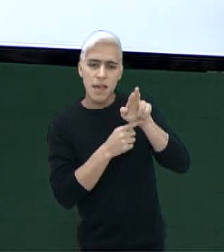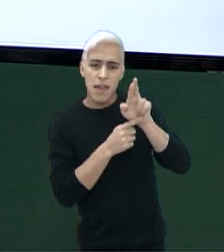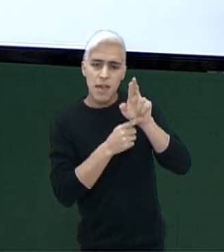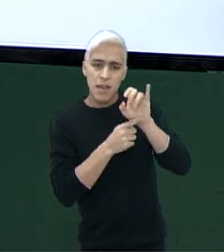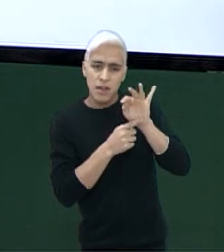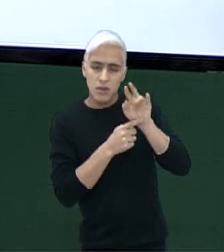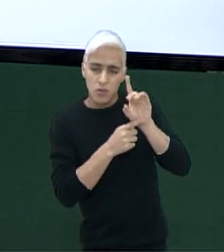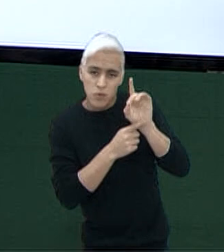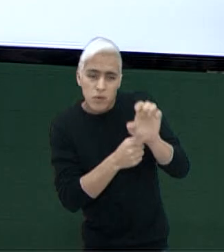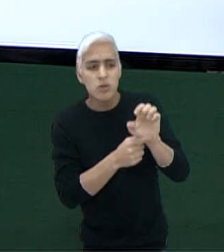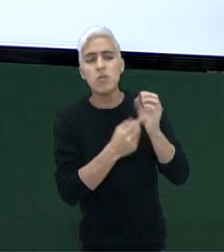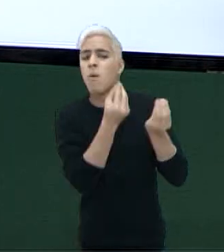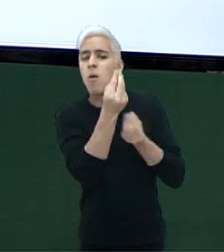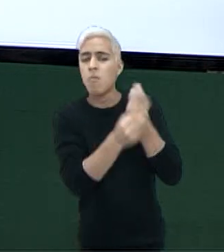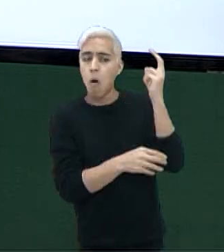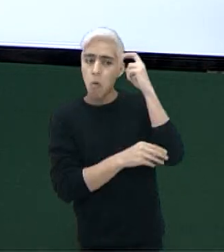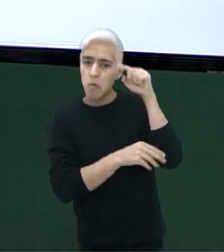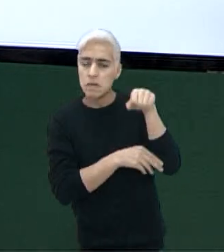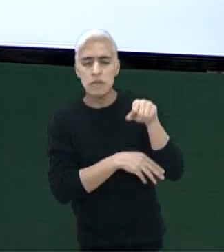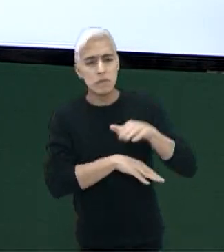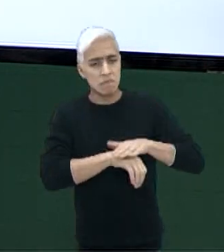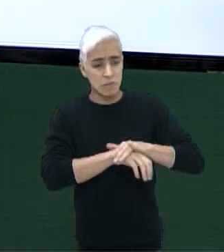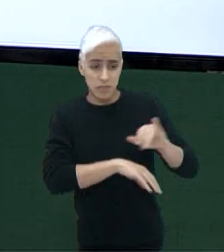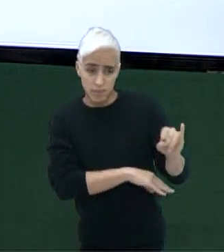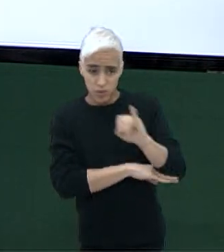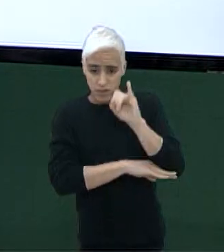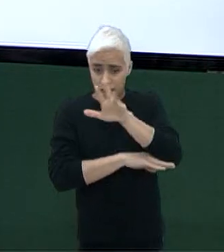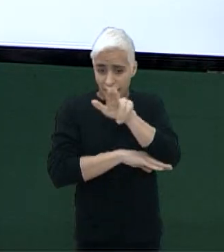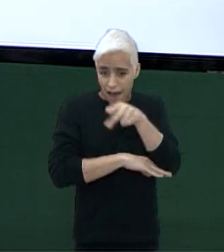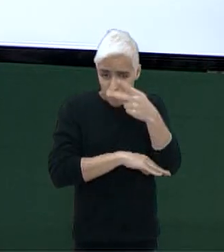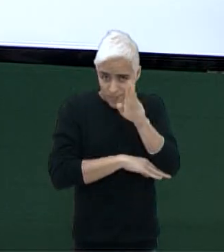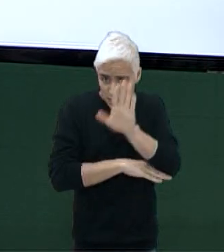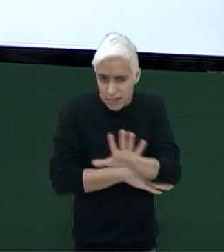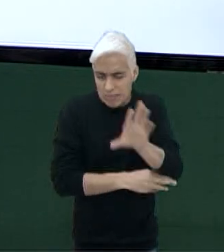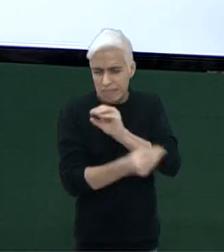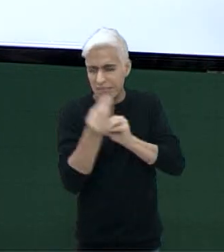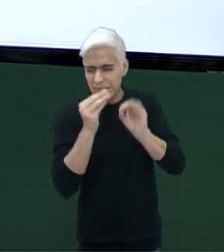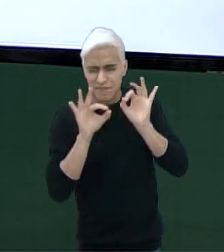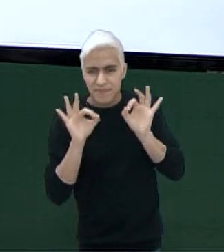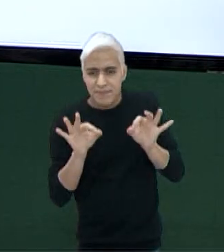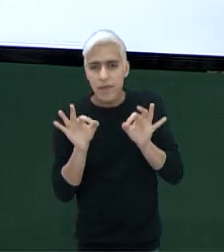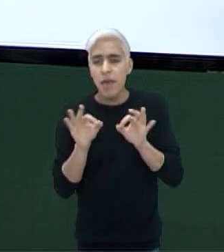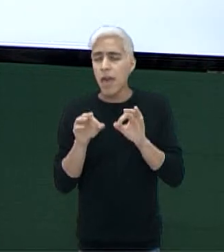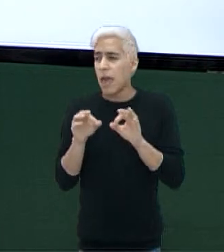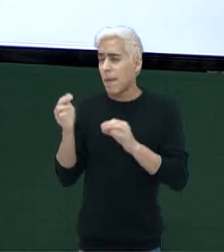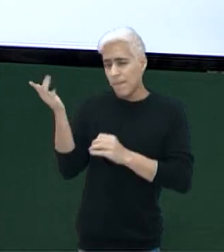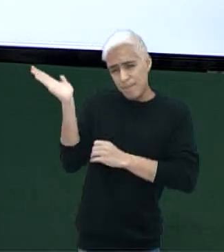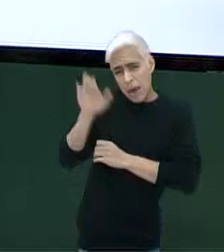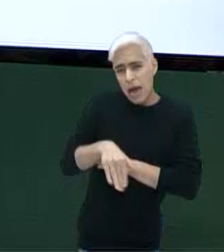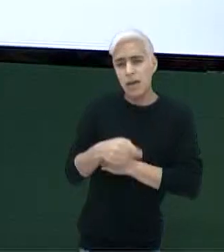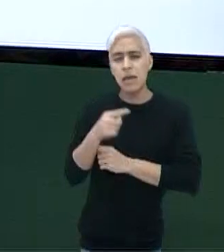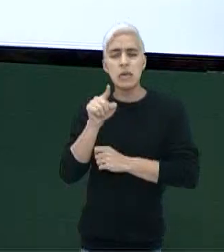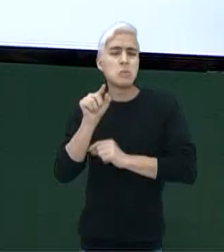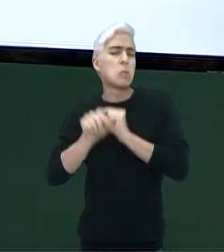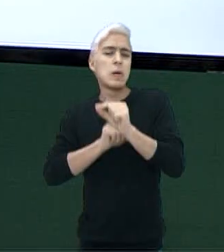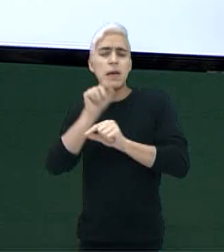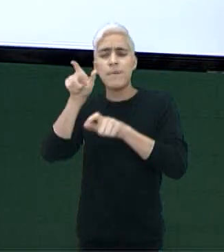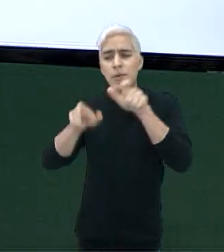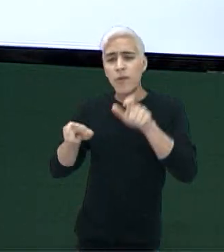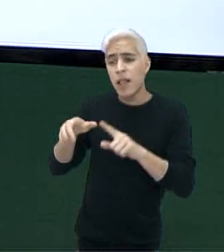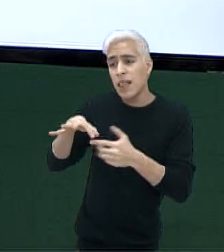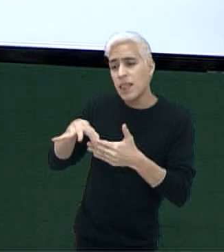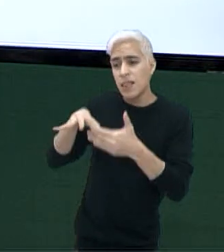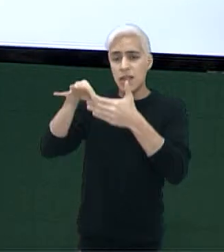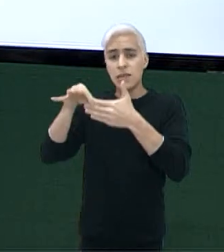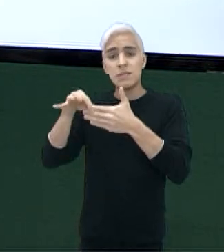da importância da cultura afro-brasileira. Eu trouxe aqui também outros líderes afros do mundo.